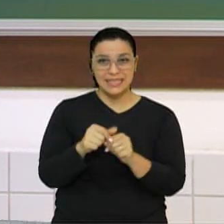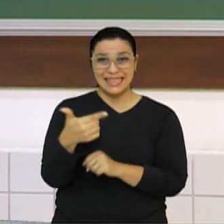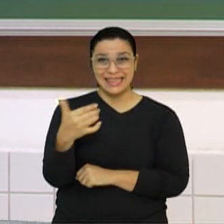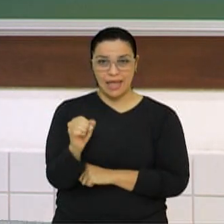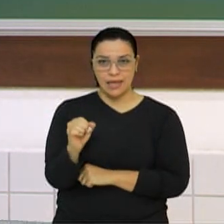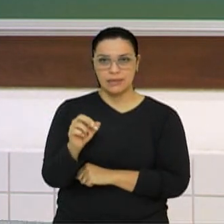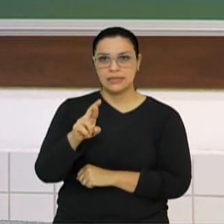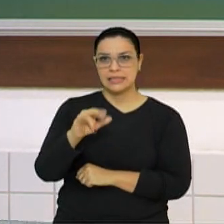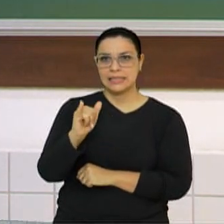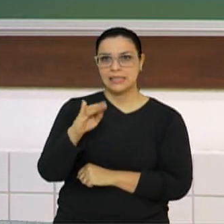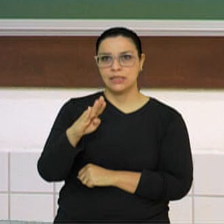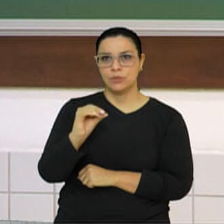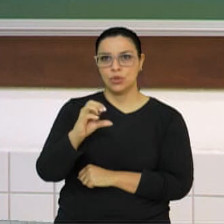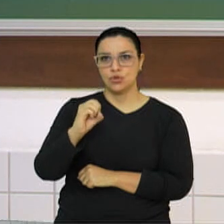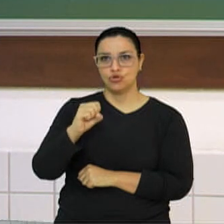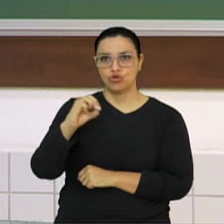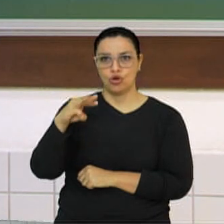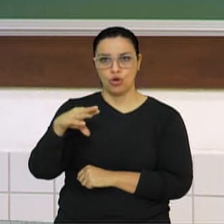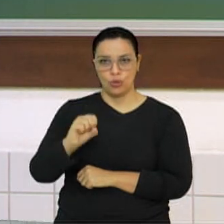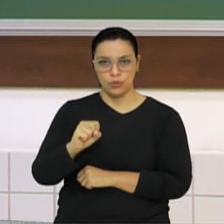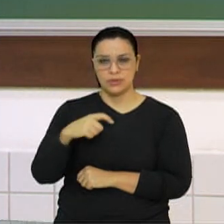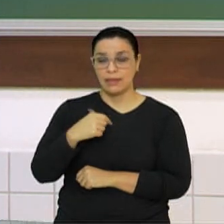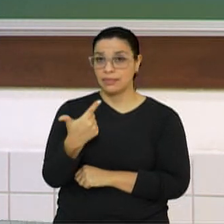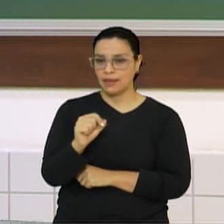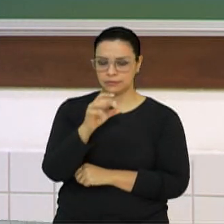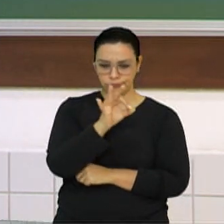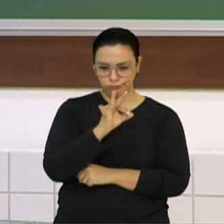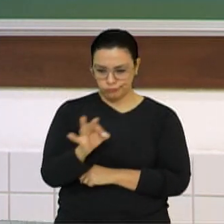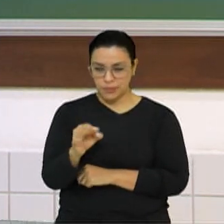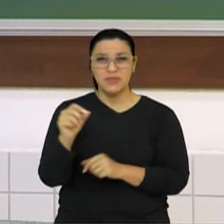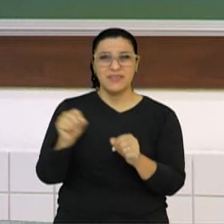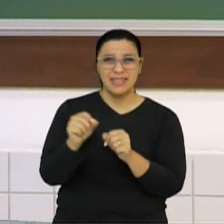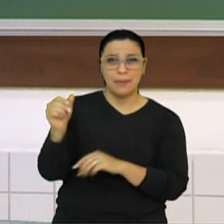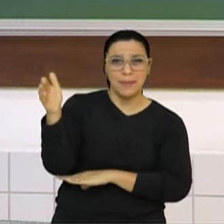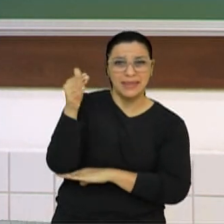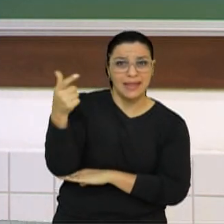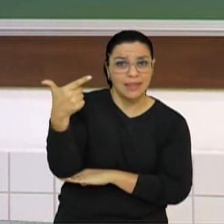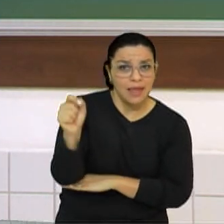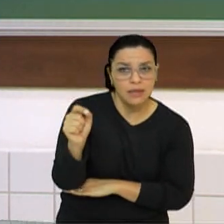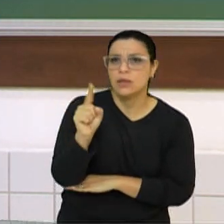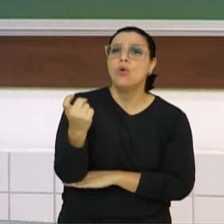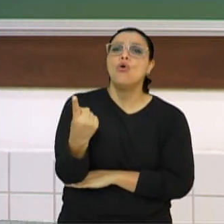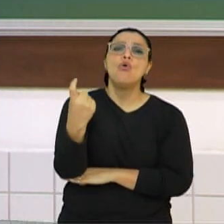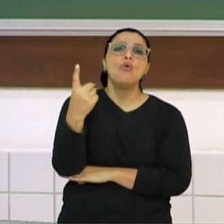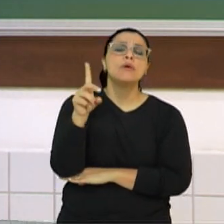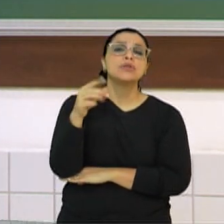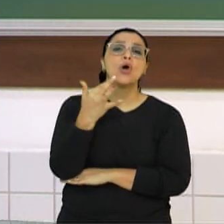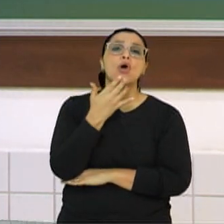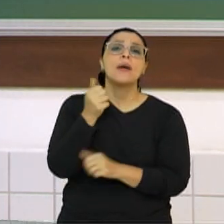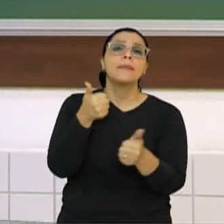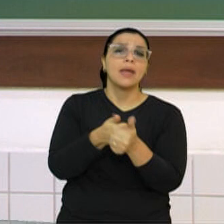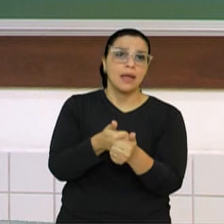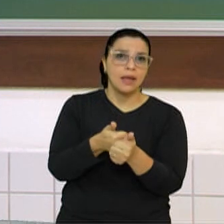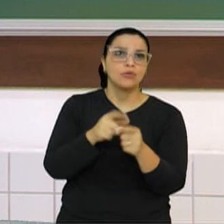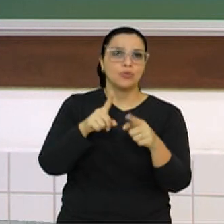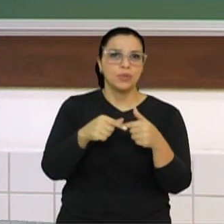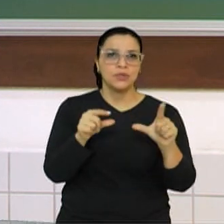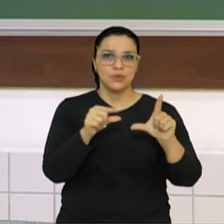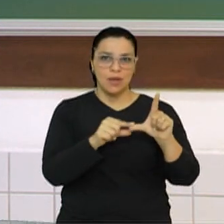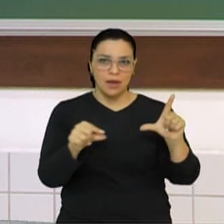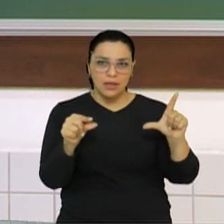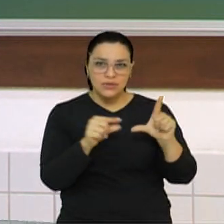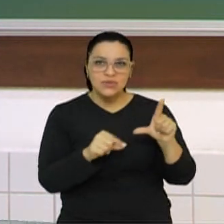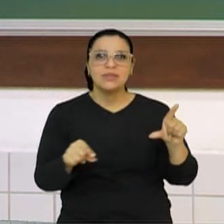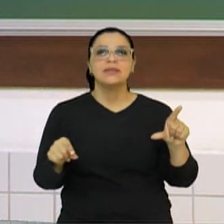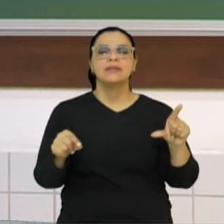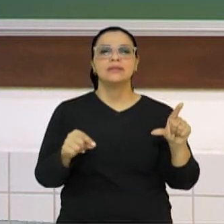aqui na minha maquete, coloquei 10 ribossomos, eu não preciso fazer 10 bandeirinhas de ribossomos. Por isso que muitas vezes a legenda, como a